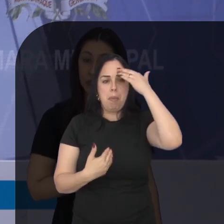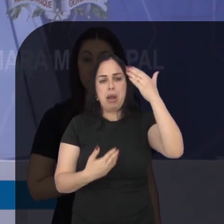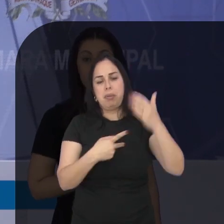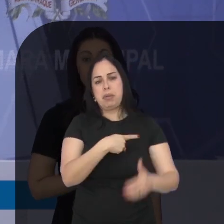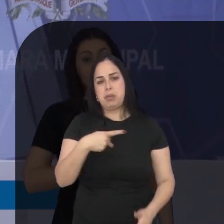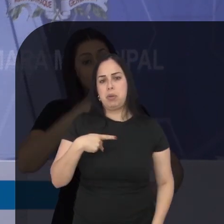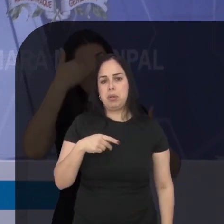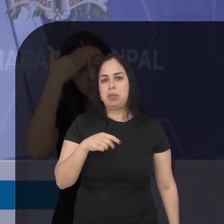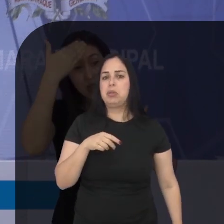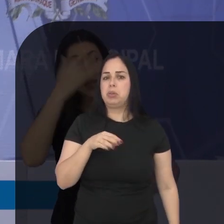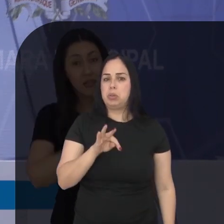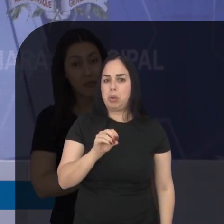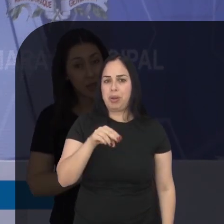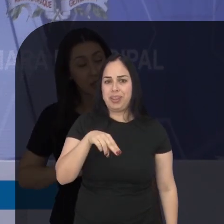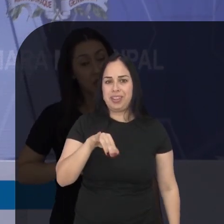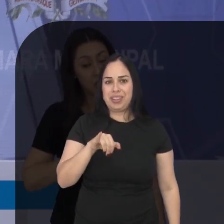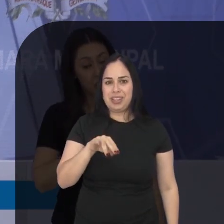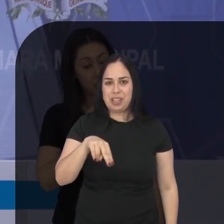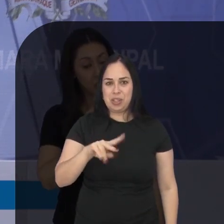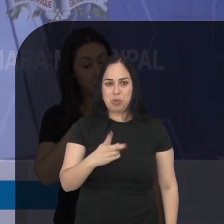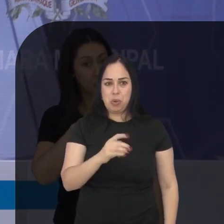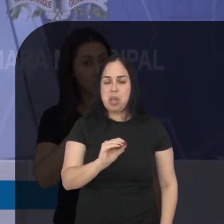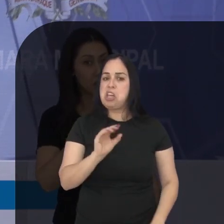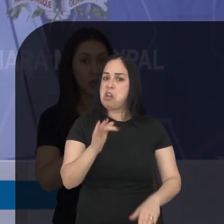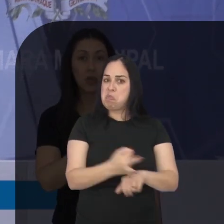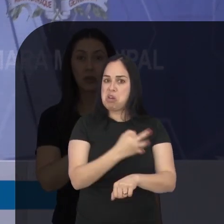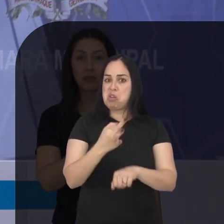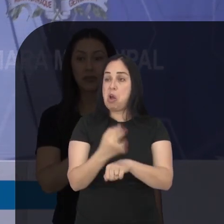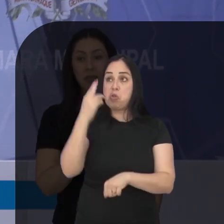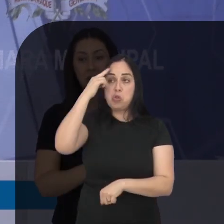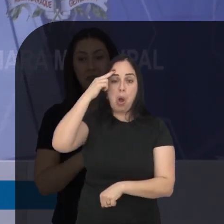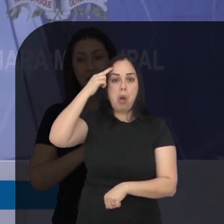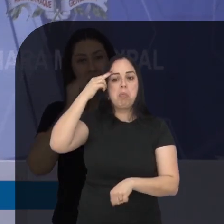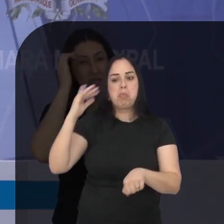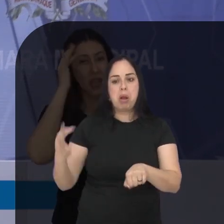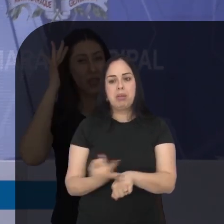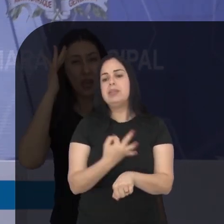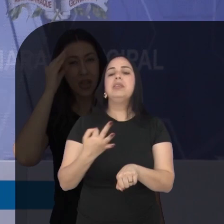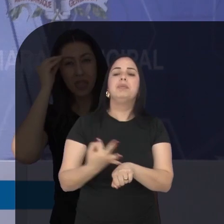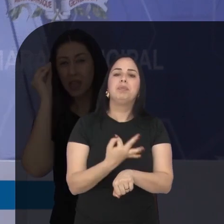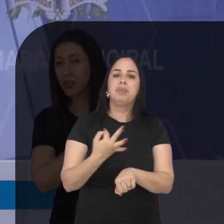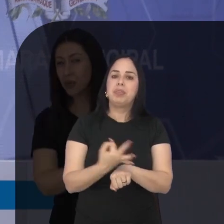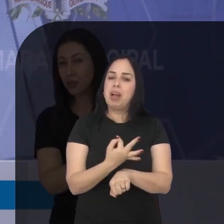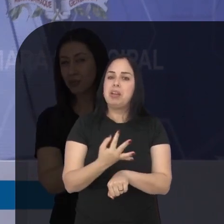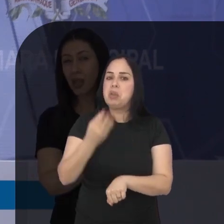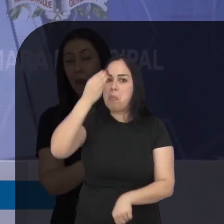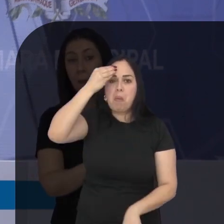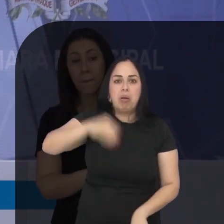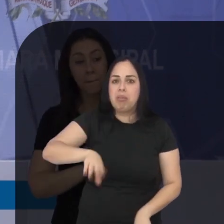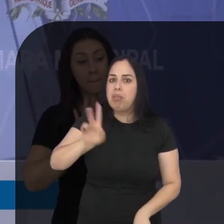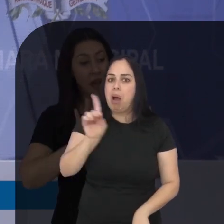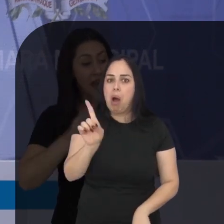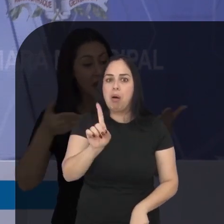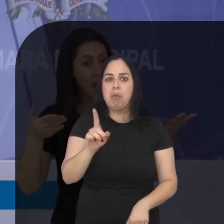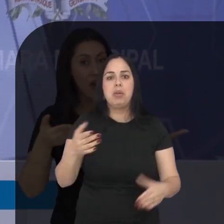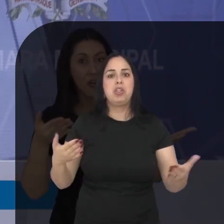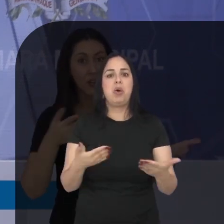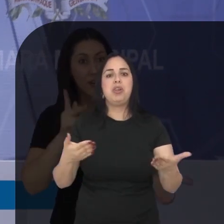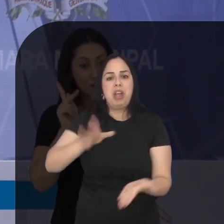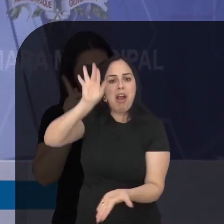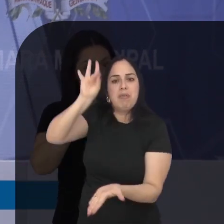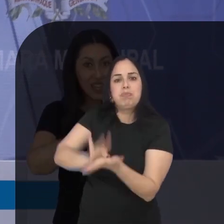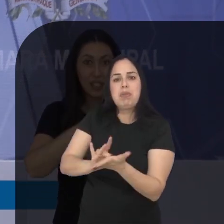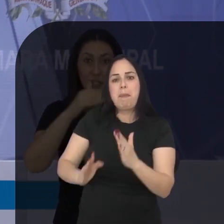Obrigado, pastor Toninho, por não desistir deste sonho. E que hoje é a realidade, chamado